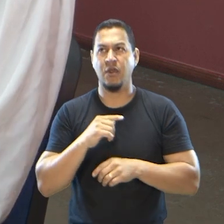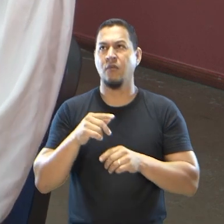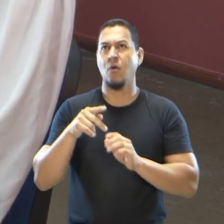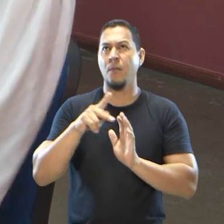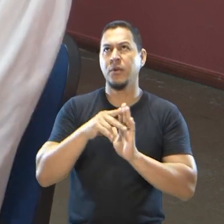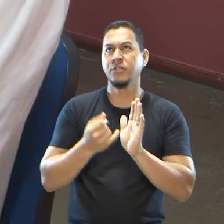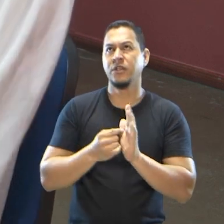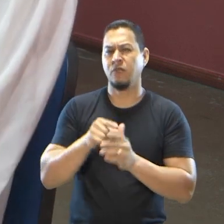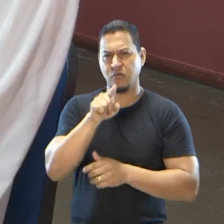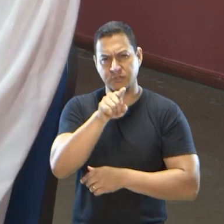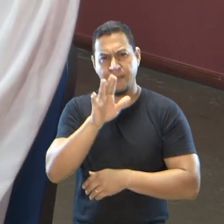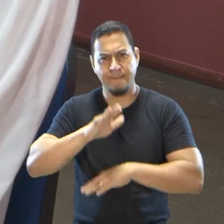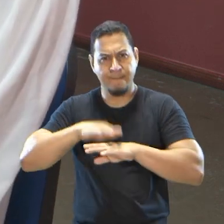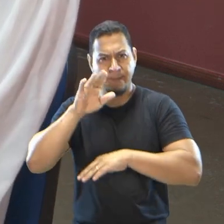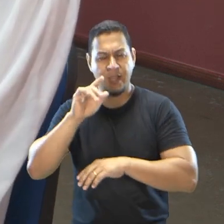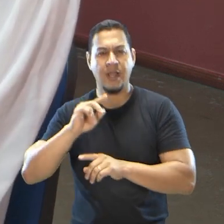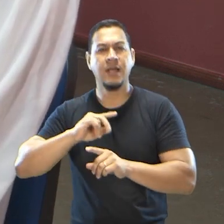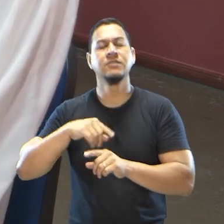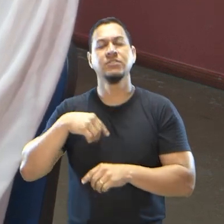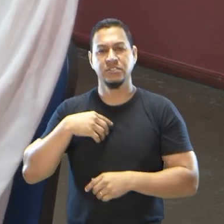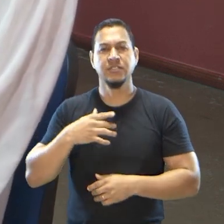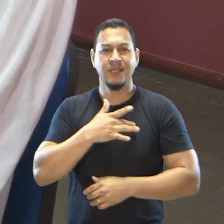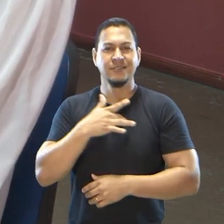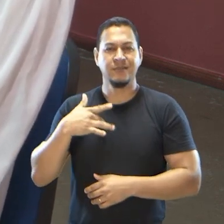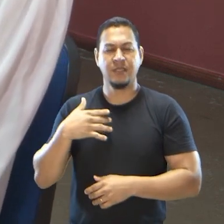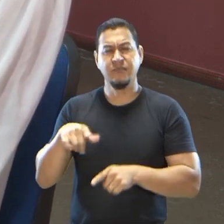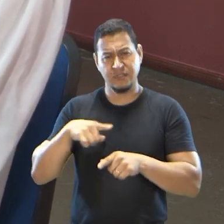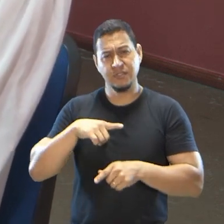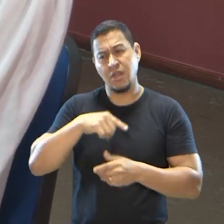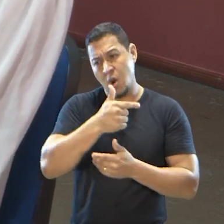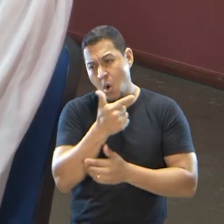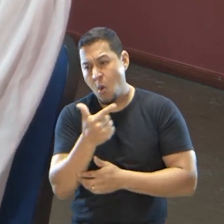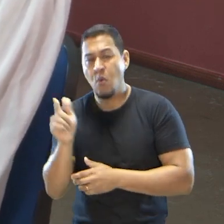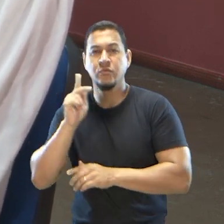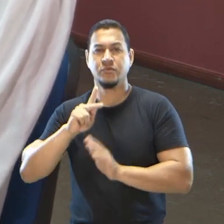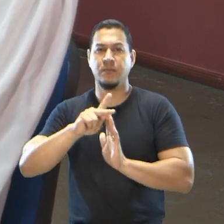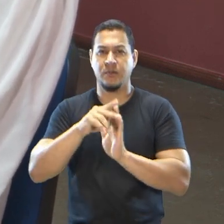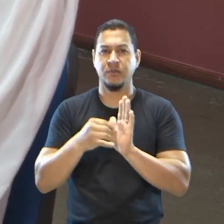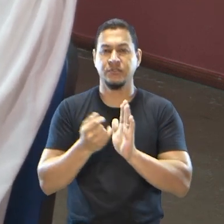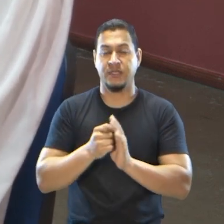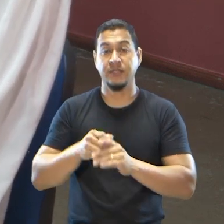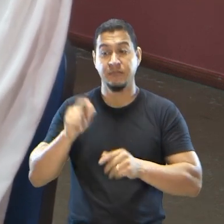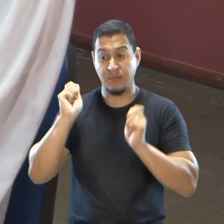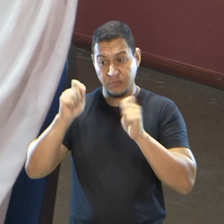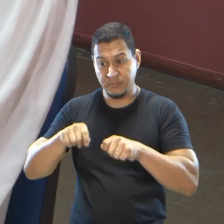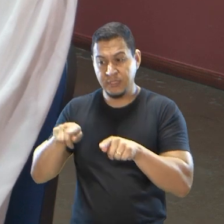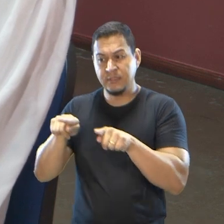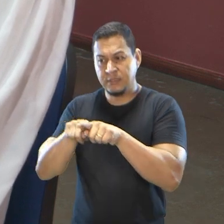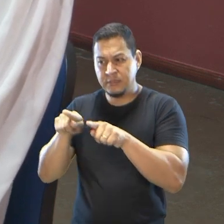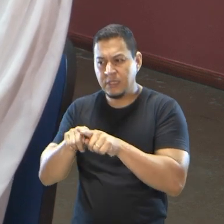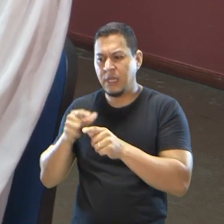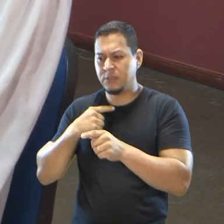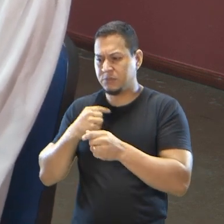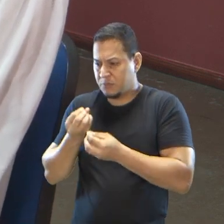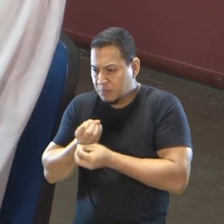Você Mais Saudável, e outros professores também têm outros projetos de extensão para tentar atingir a comunidade, passar a informação para a